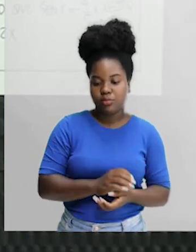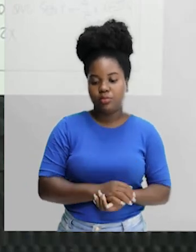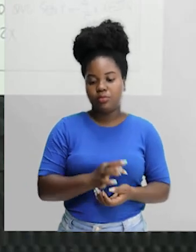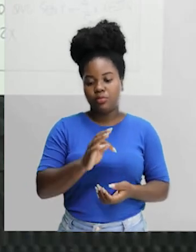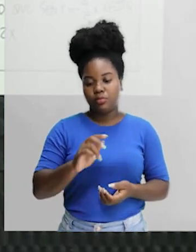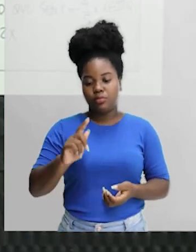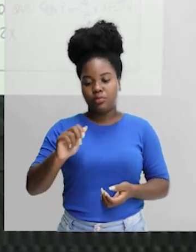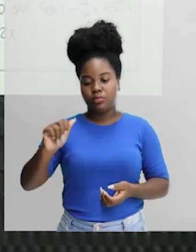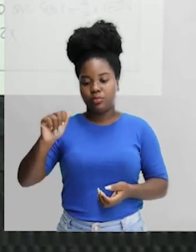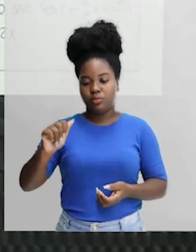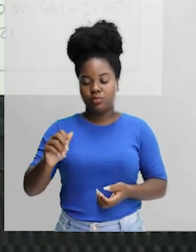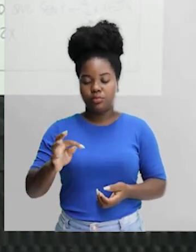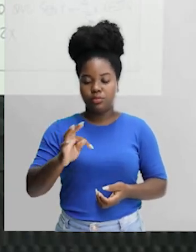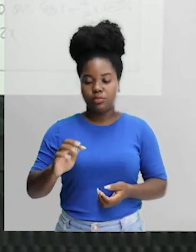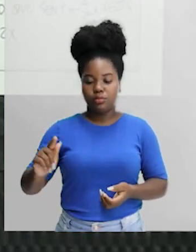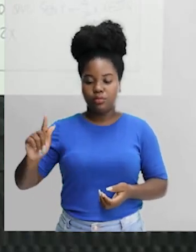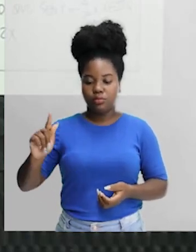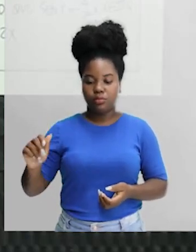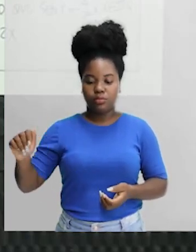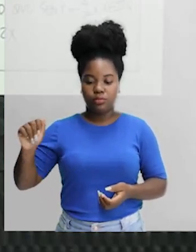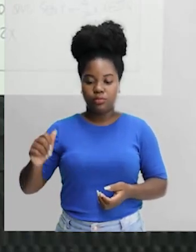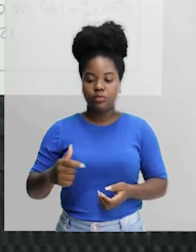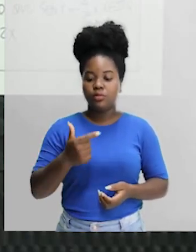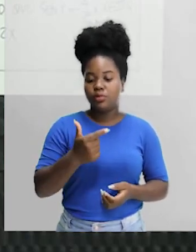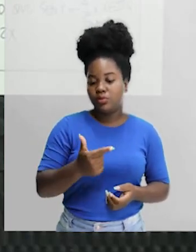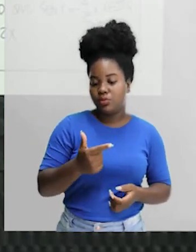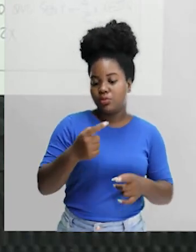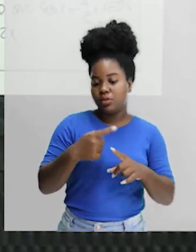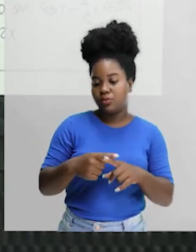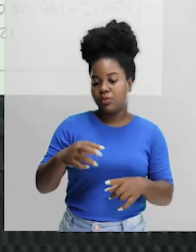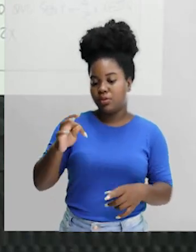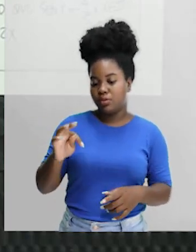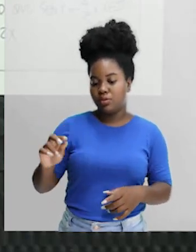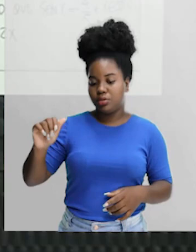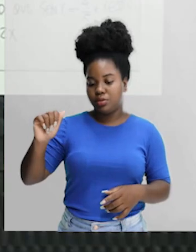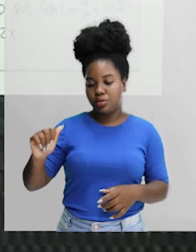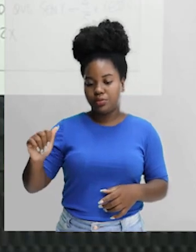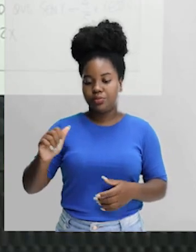tangente de A vai dar 2, duas vezes a tangente de A.